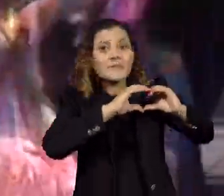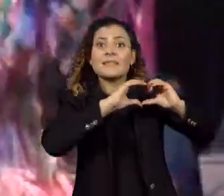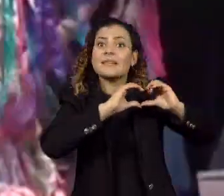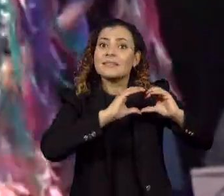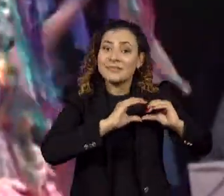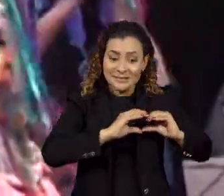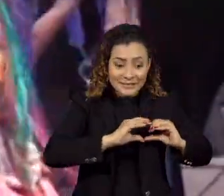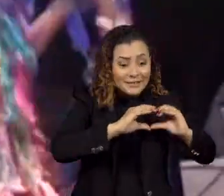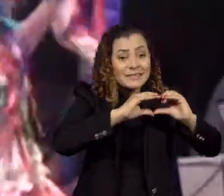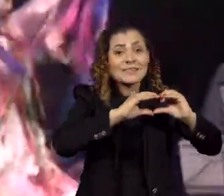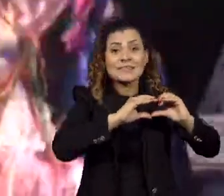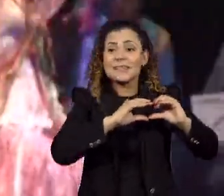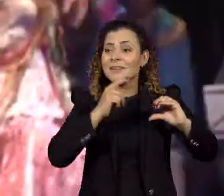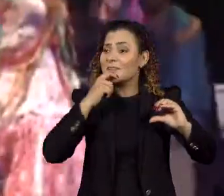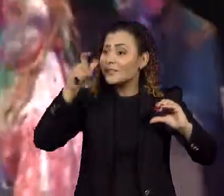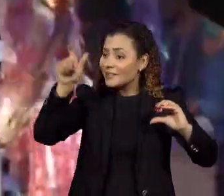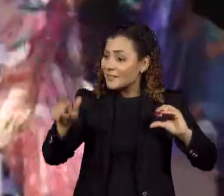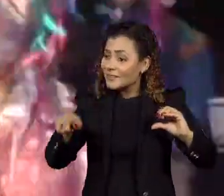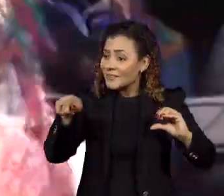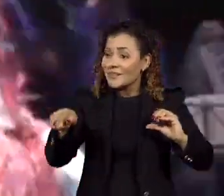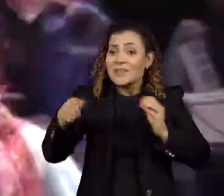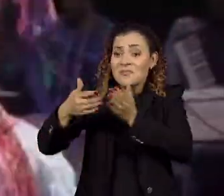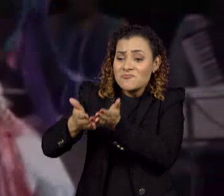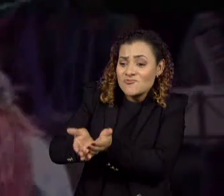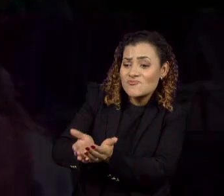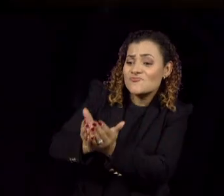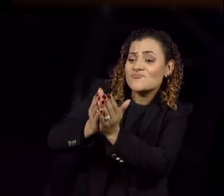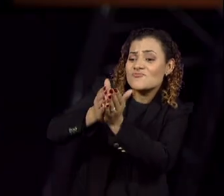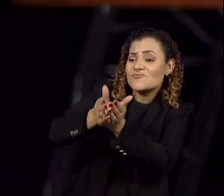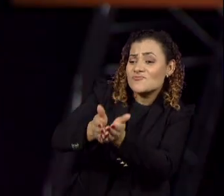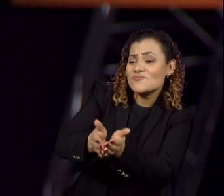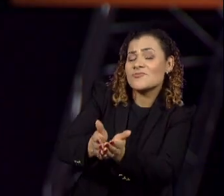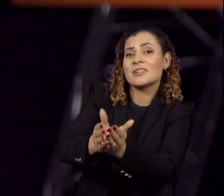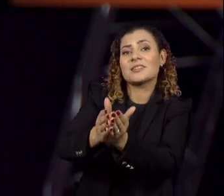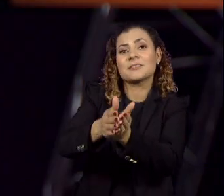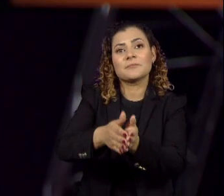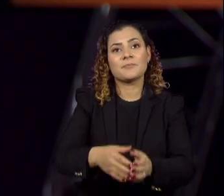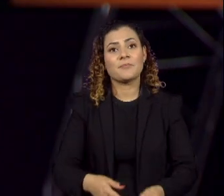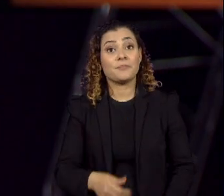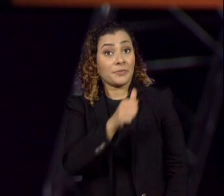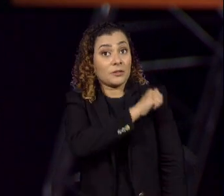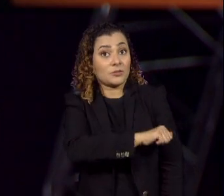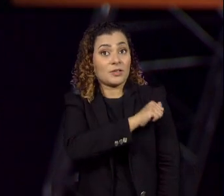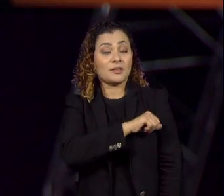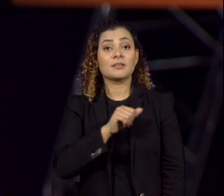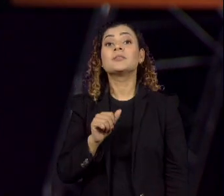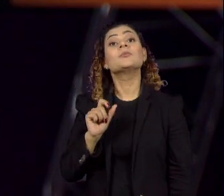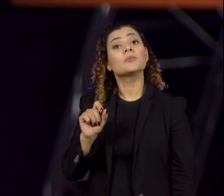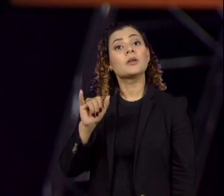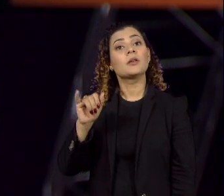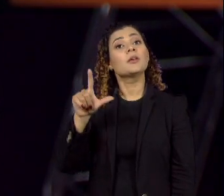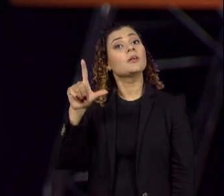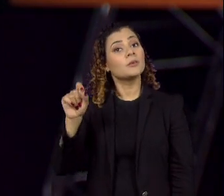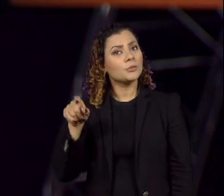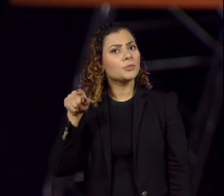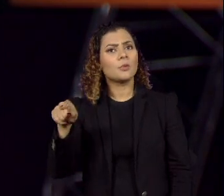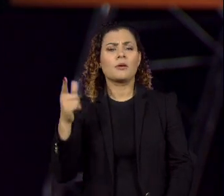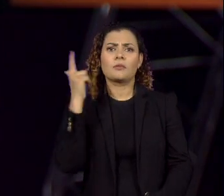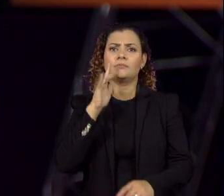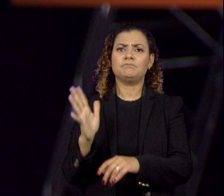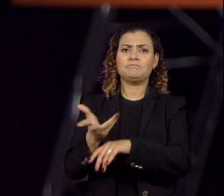coração do menino navegador. O Rio de Janeiro proporcionou a Ilo Krugli desenvolver o seu